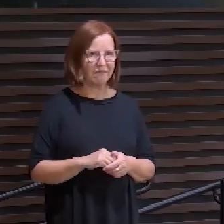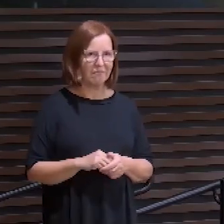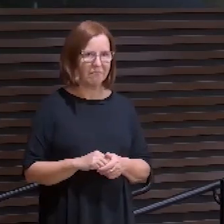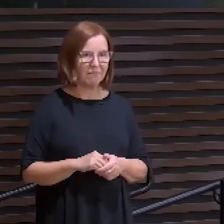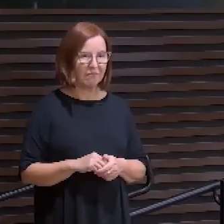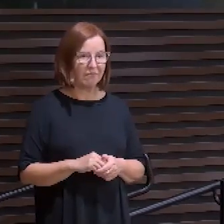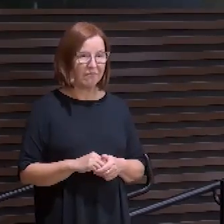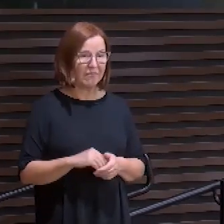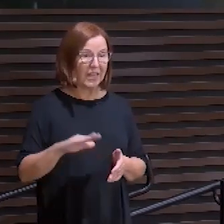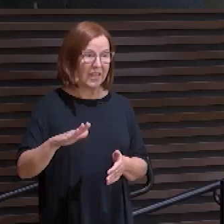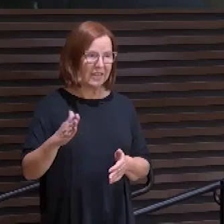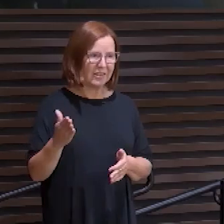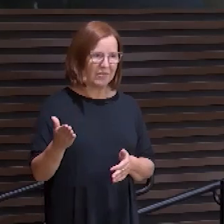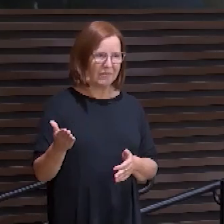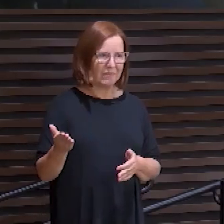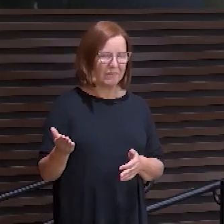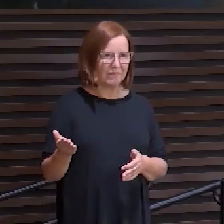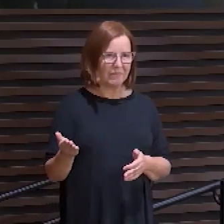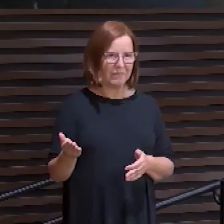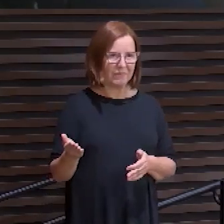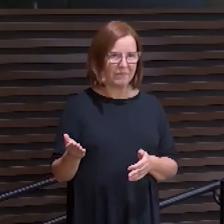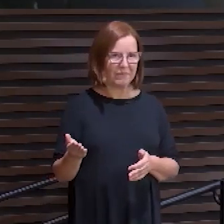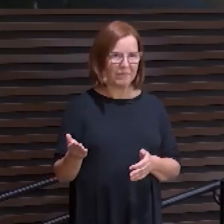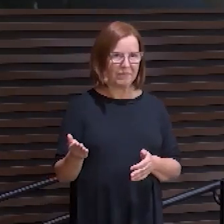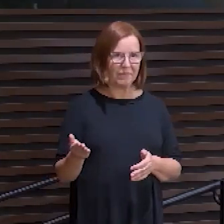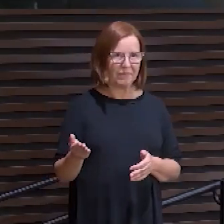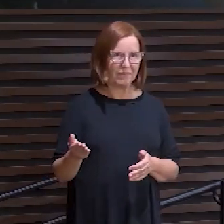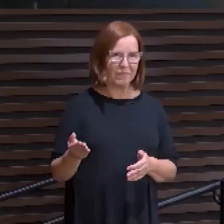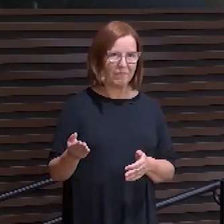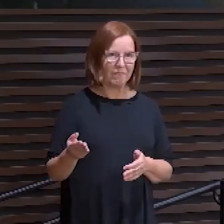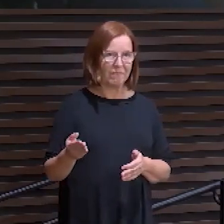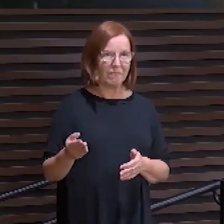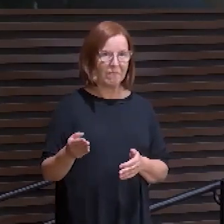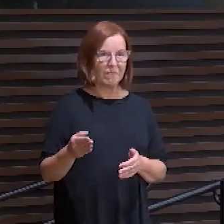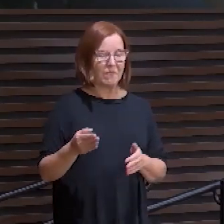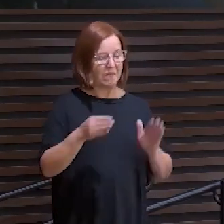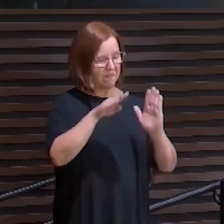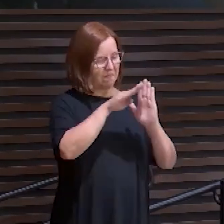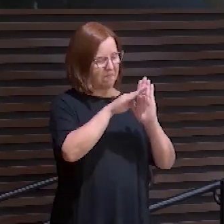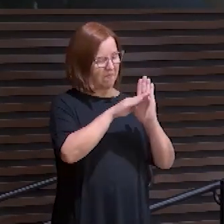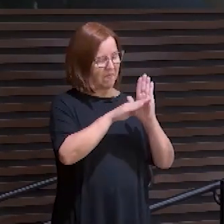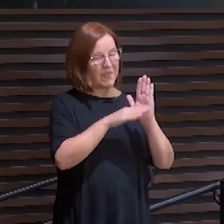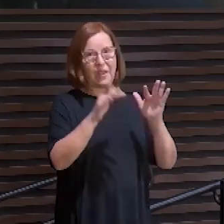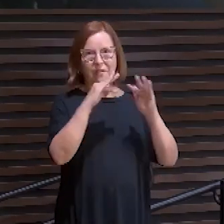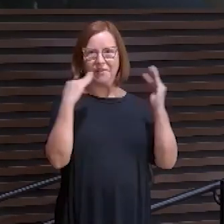E então, ele projeta a família,